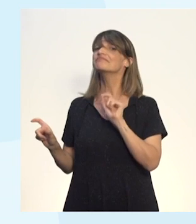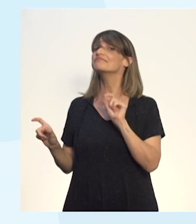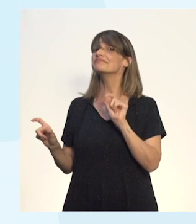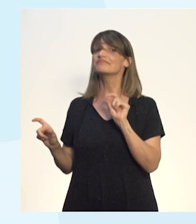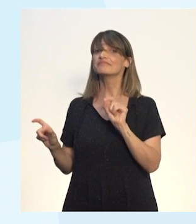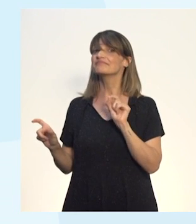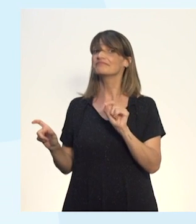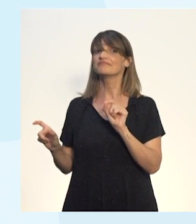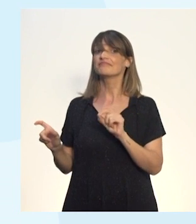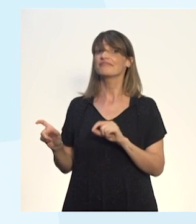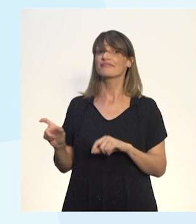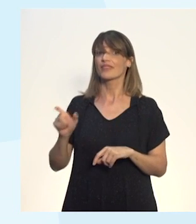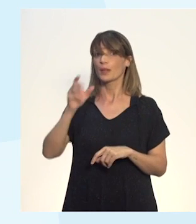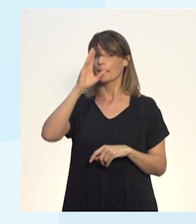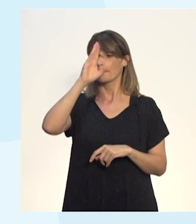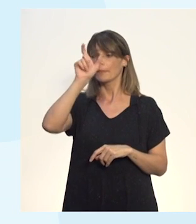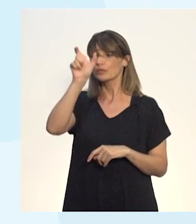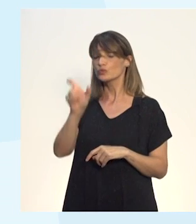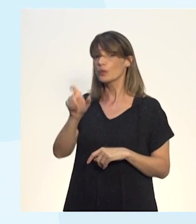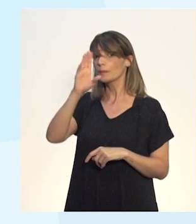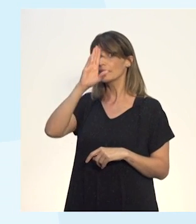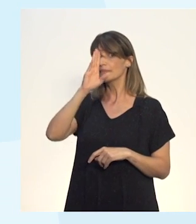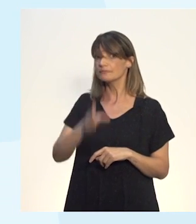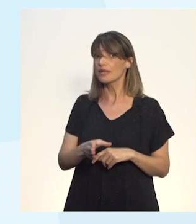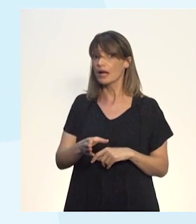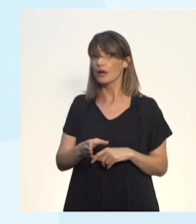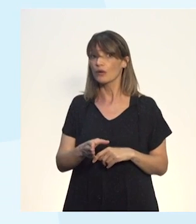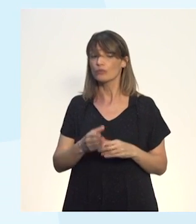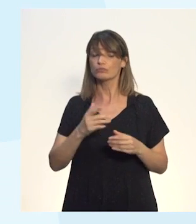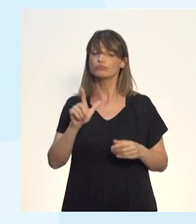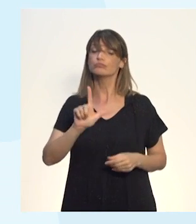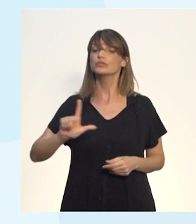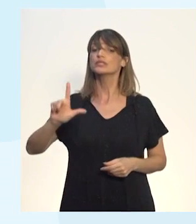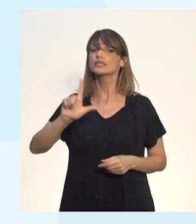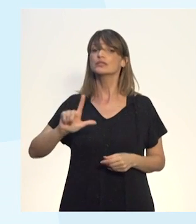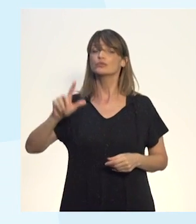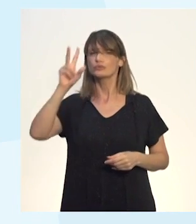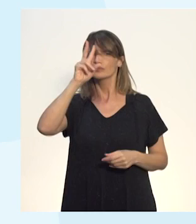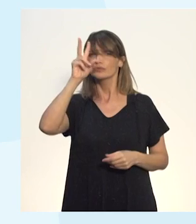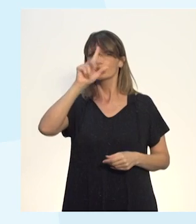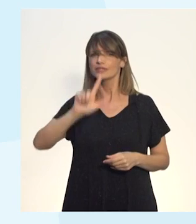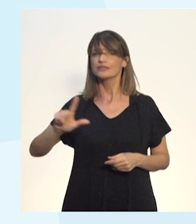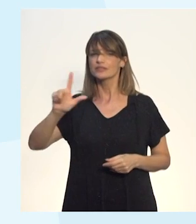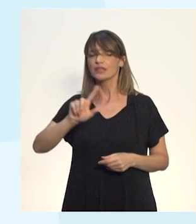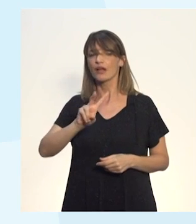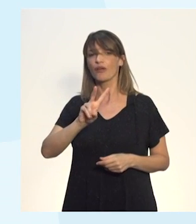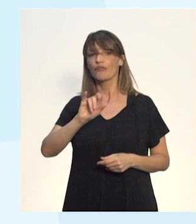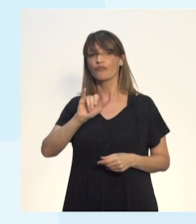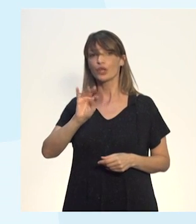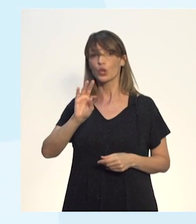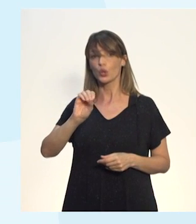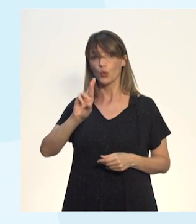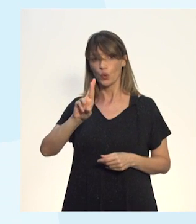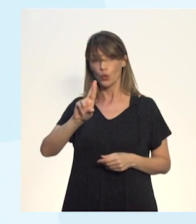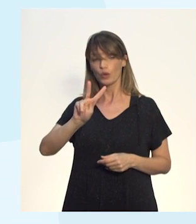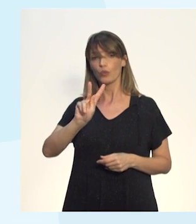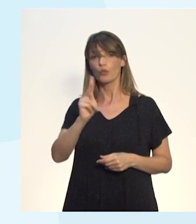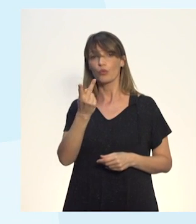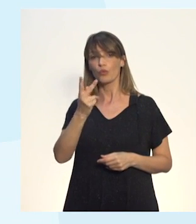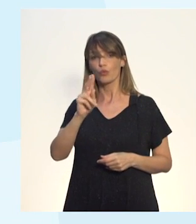personagem principal de uma obra literária do Victor Hugo. Victor Hugo foi